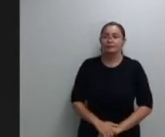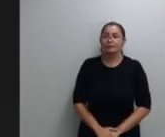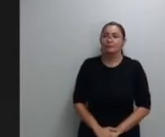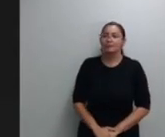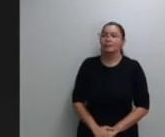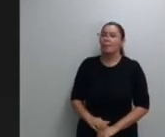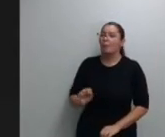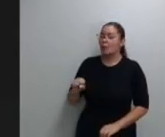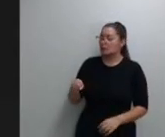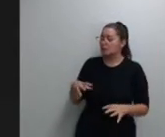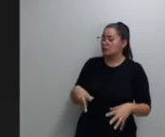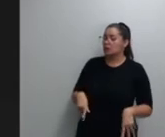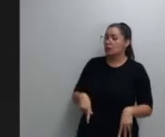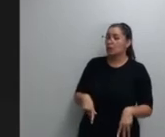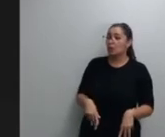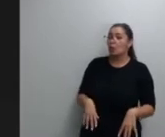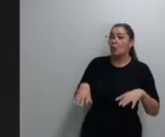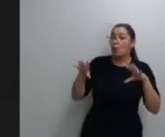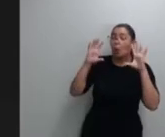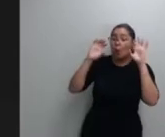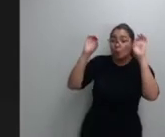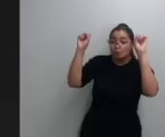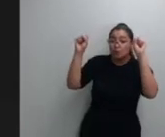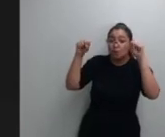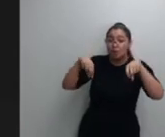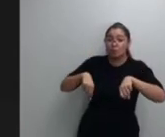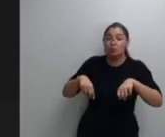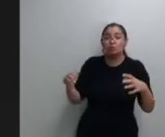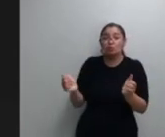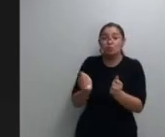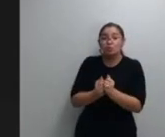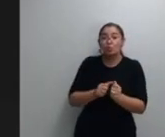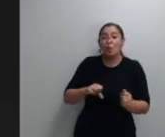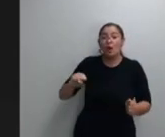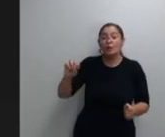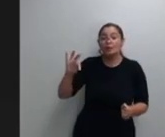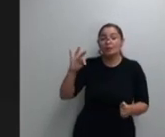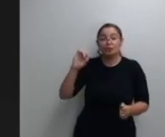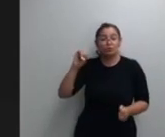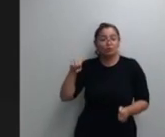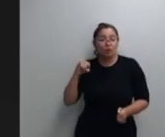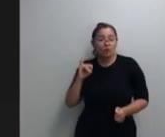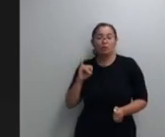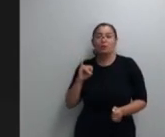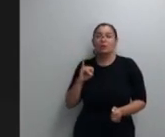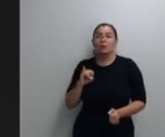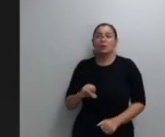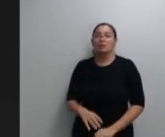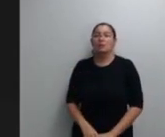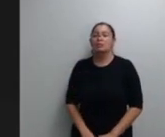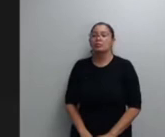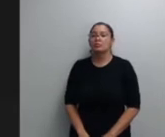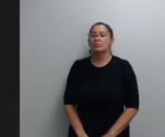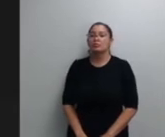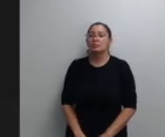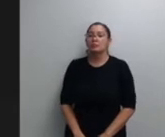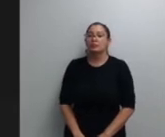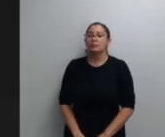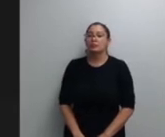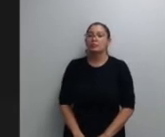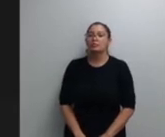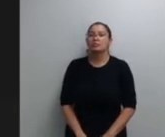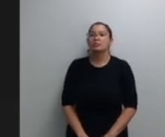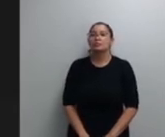o Ministério Público Federal junto ao STJ. O ilustre subprocurador da República, doutor Antônio